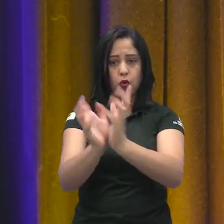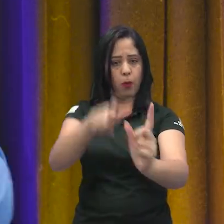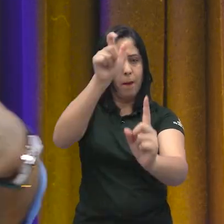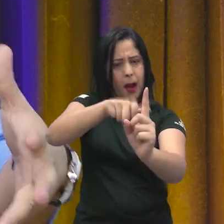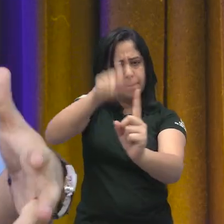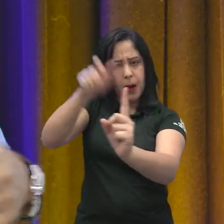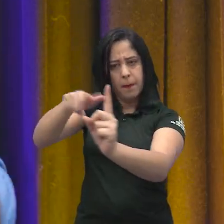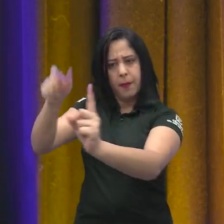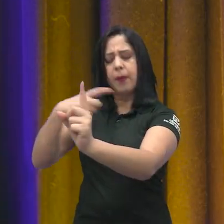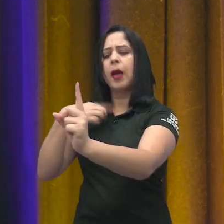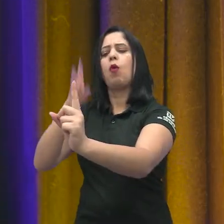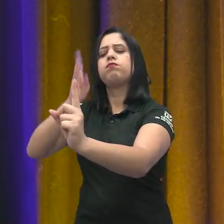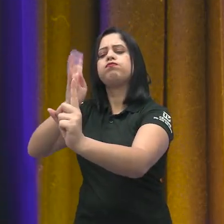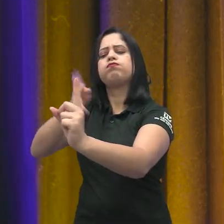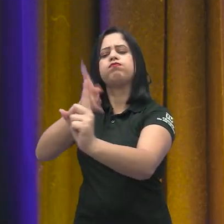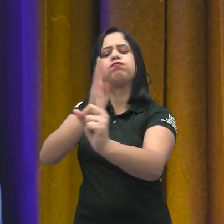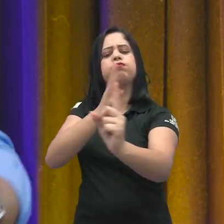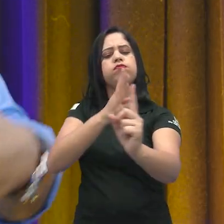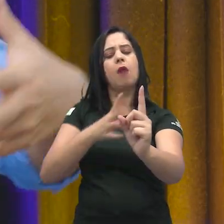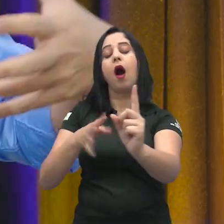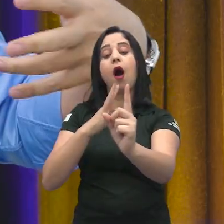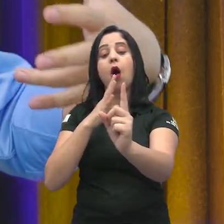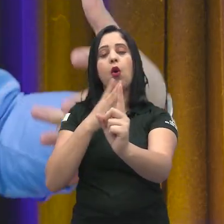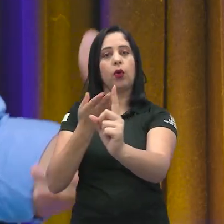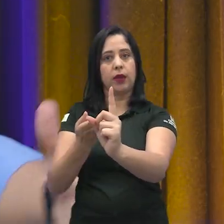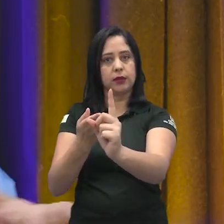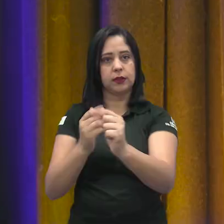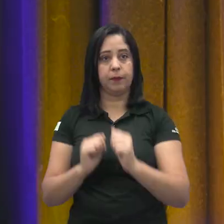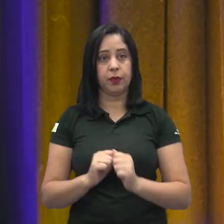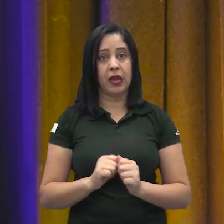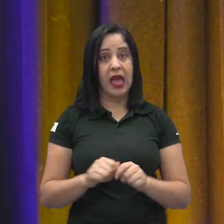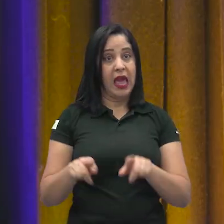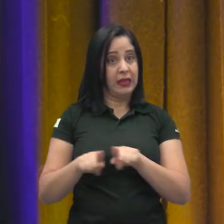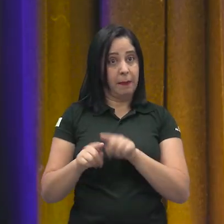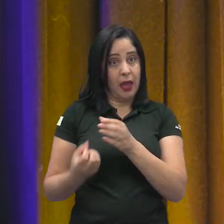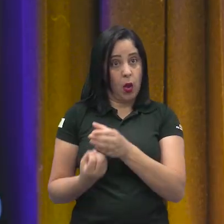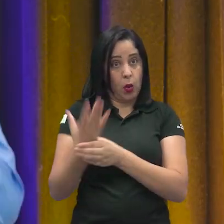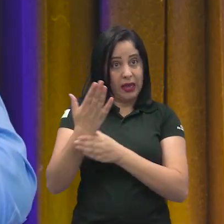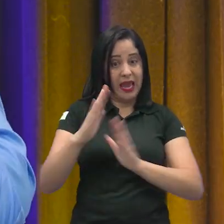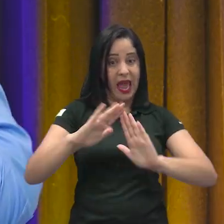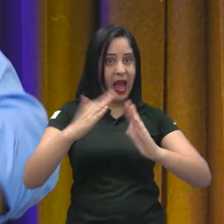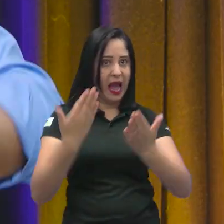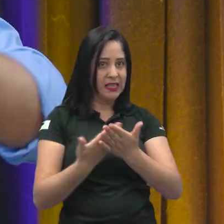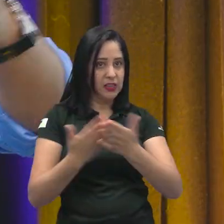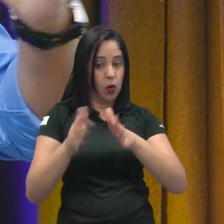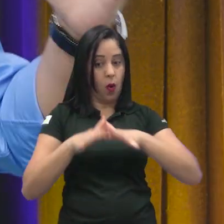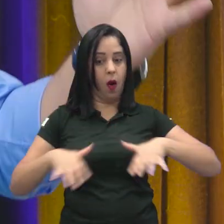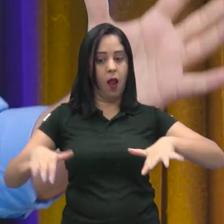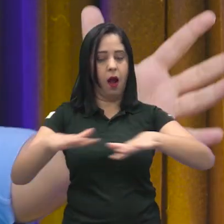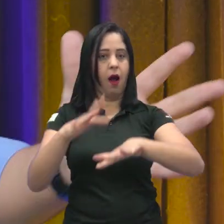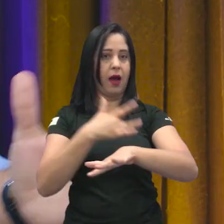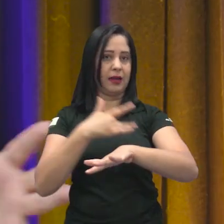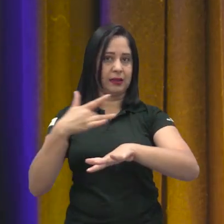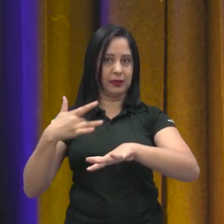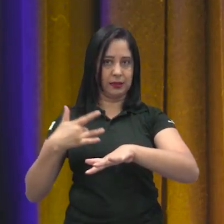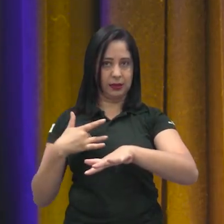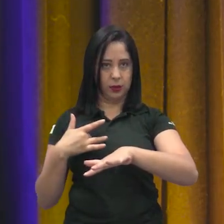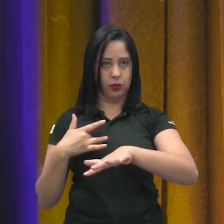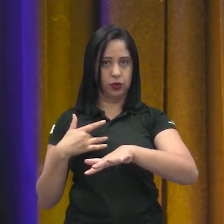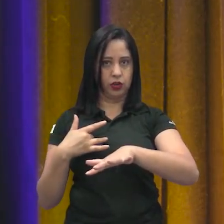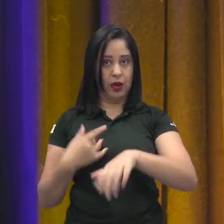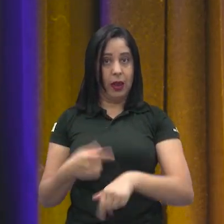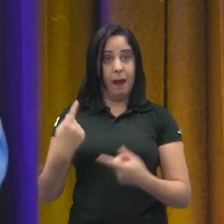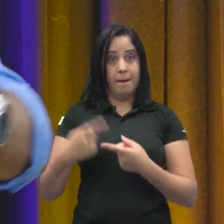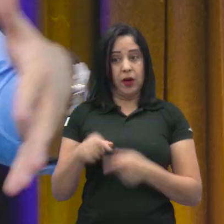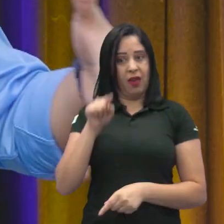no início da nossa gestão, nós também criamos a Escola da Saúde, onde a gente traz todos os conceitos de saúde para